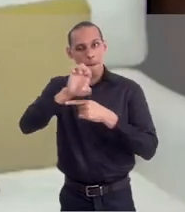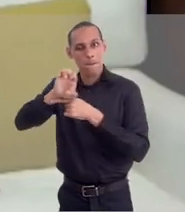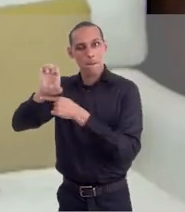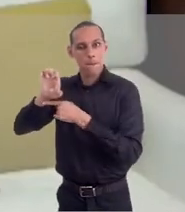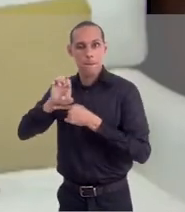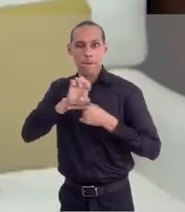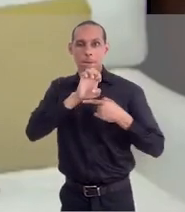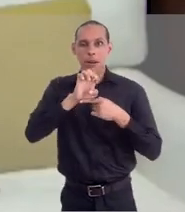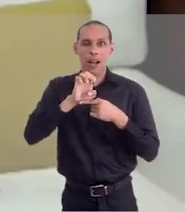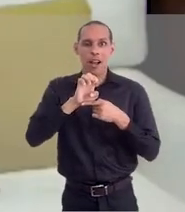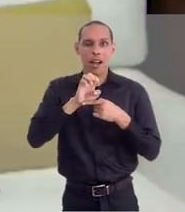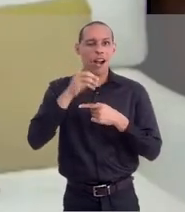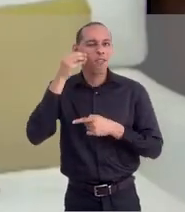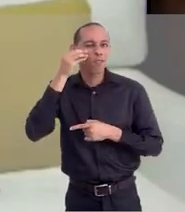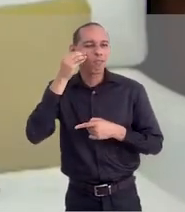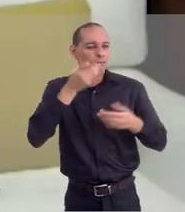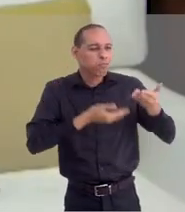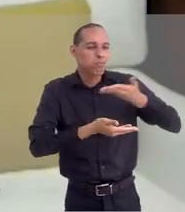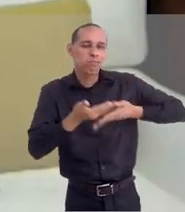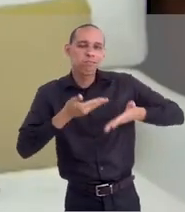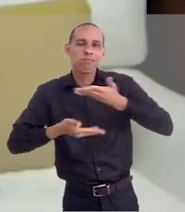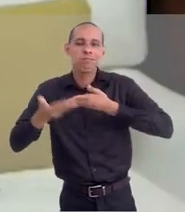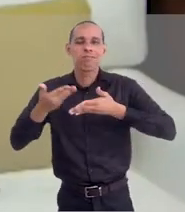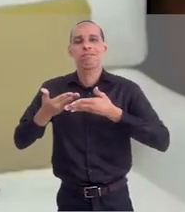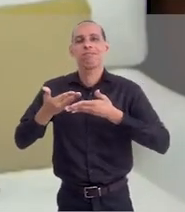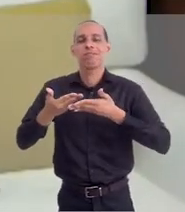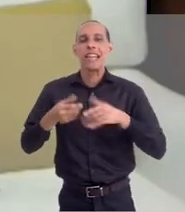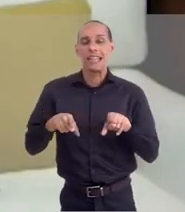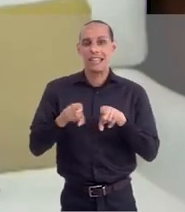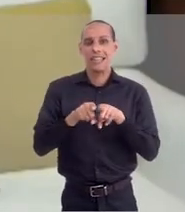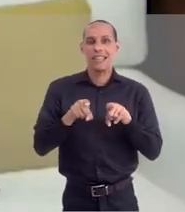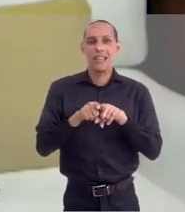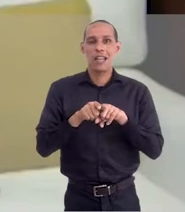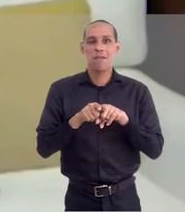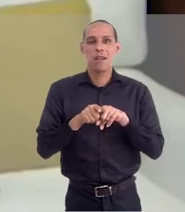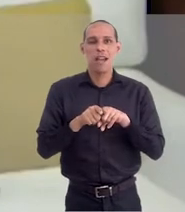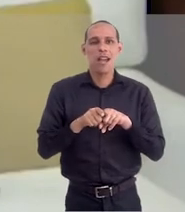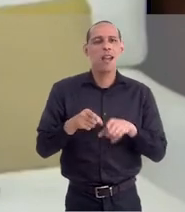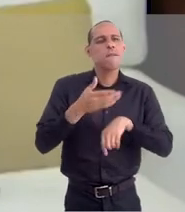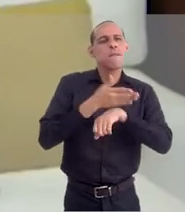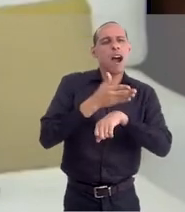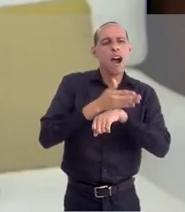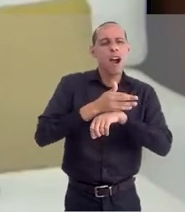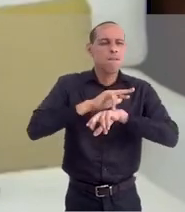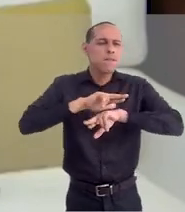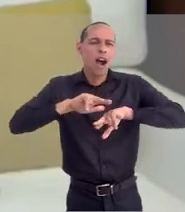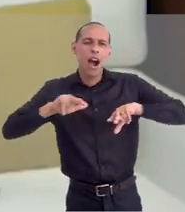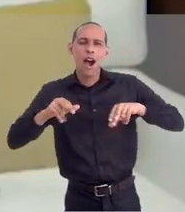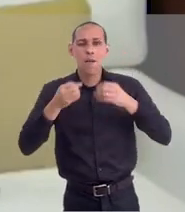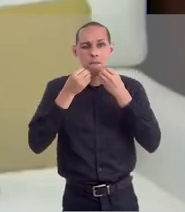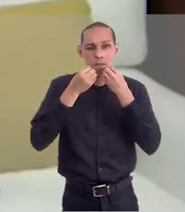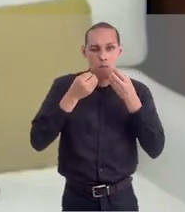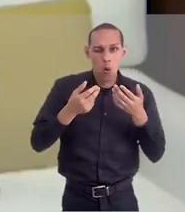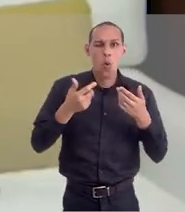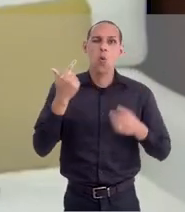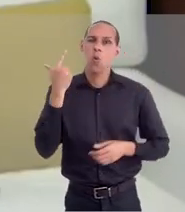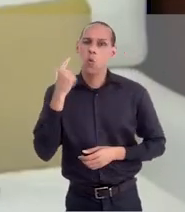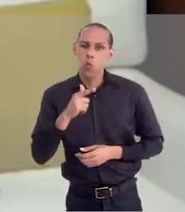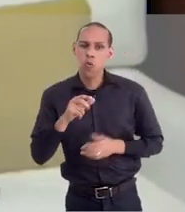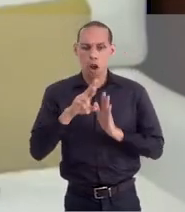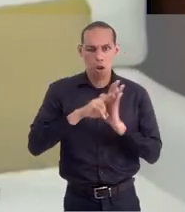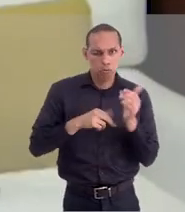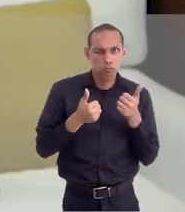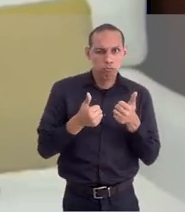estaduais para a troca de experiências e fazer valer daquelas práticas que se manifestaram, né,